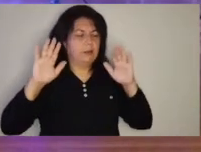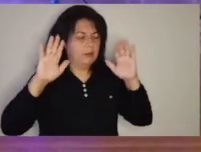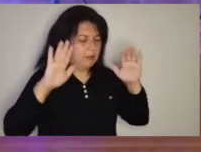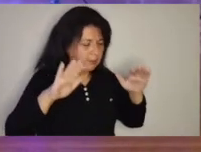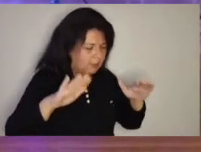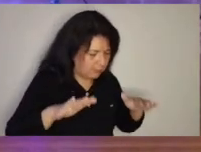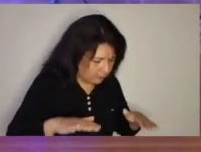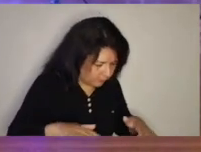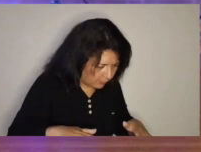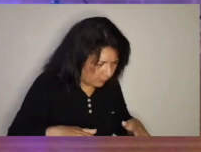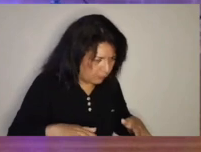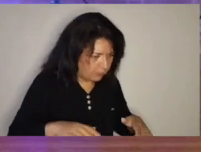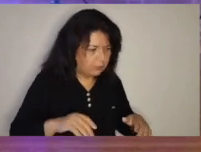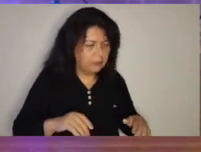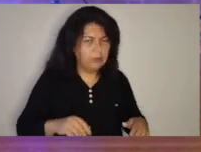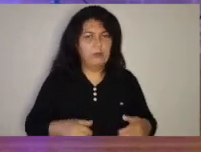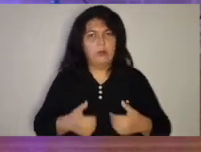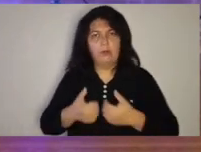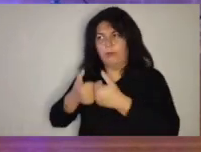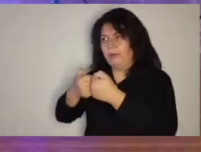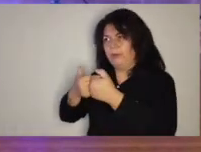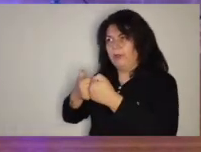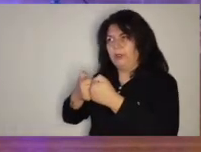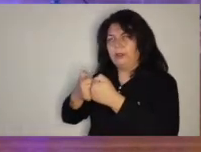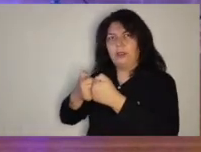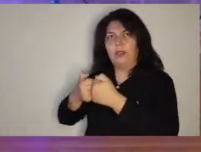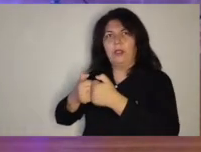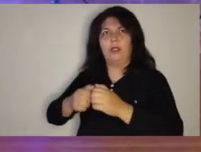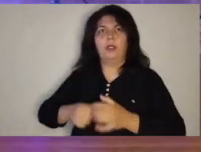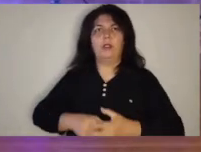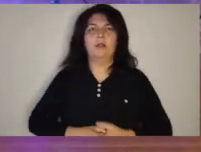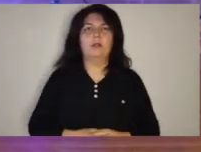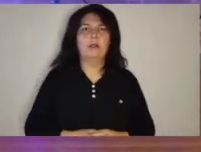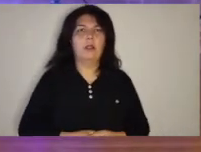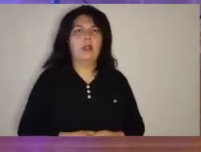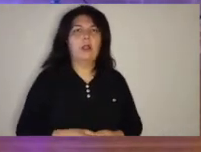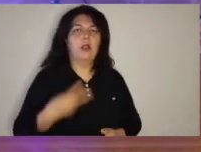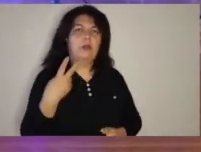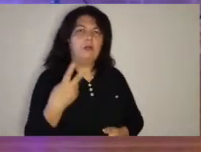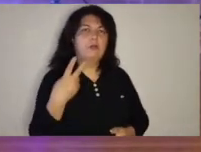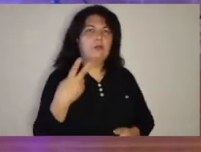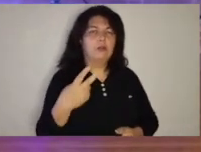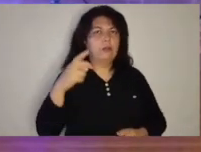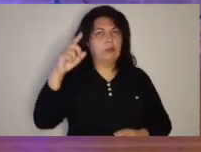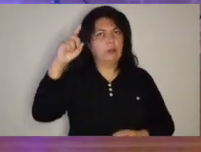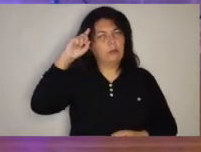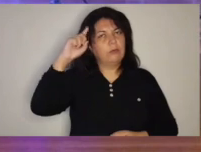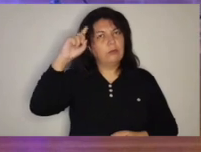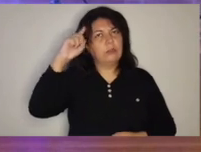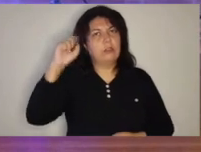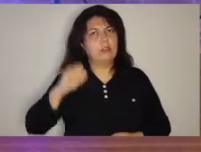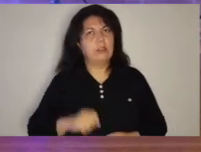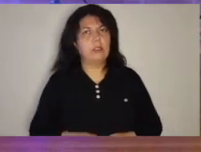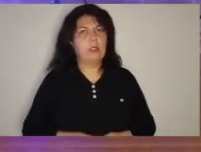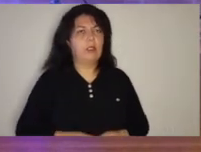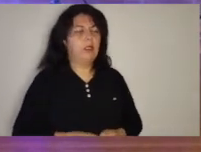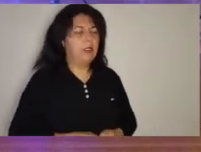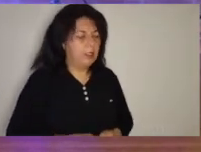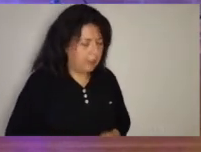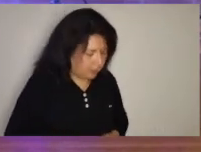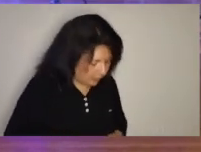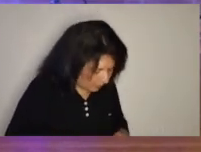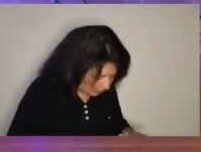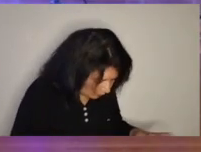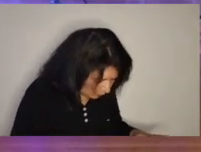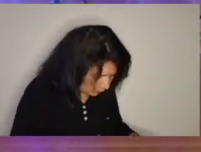Senhor. No segundo dia, ele se prostrou de novo, cortado as mãos e a cabeça,